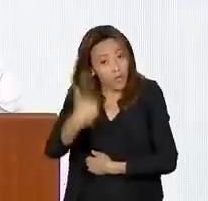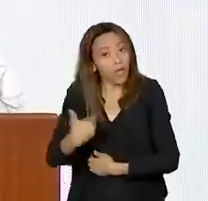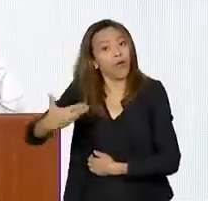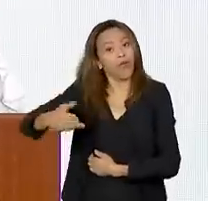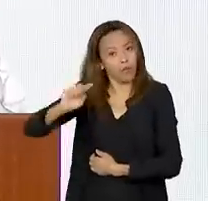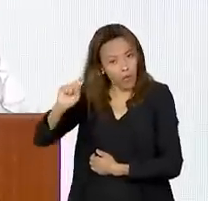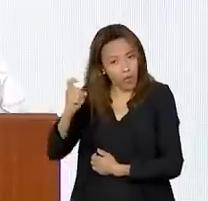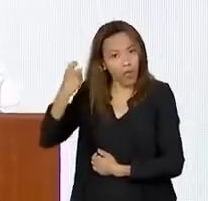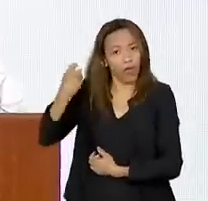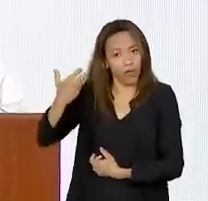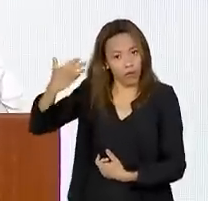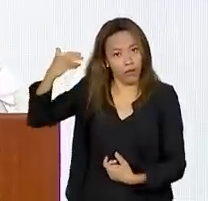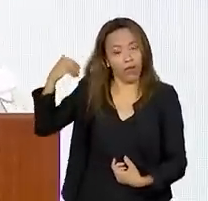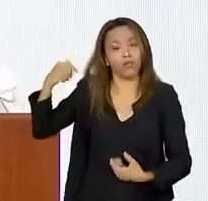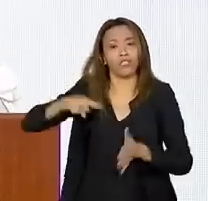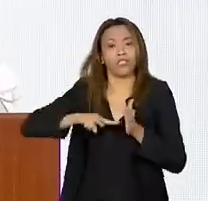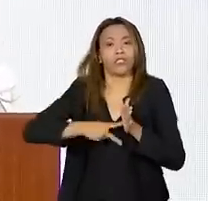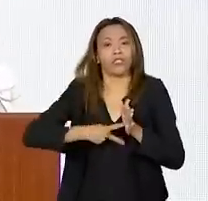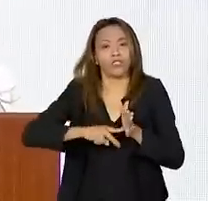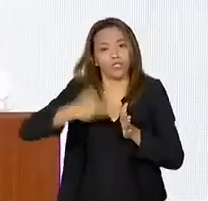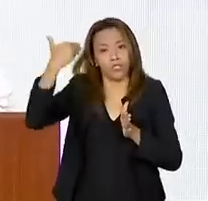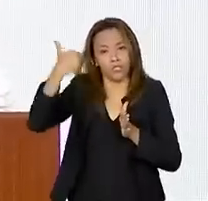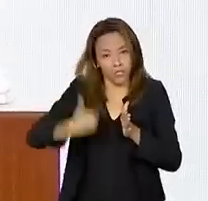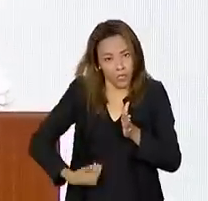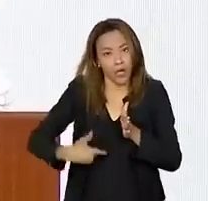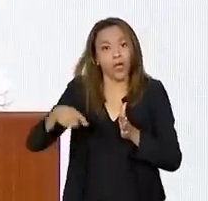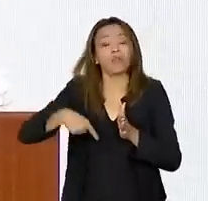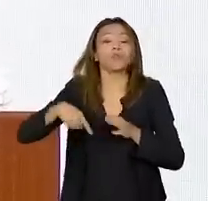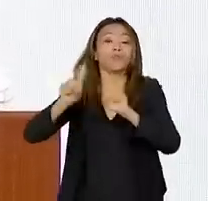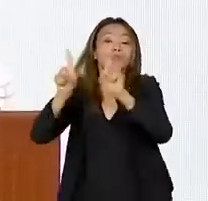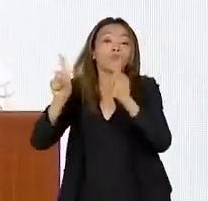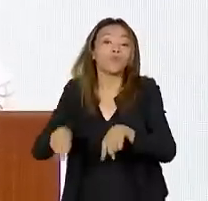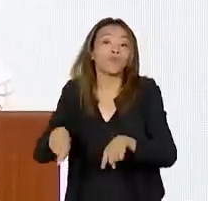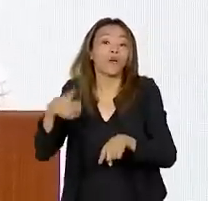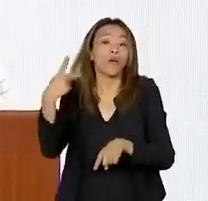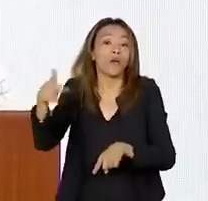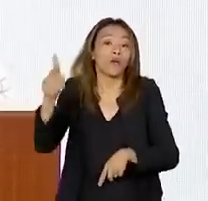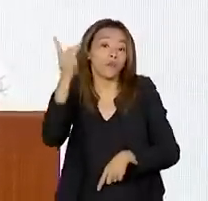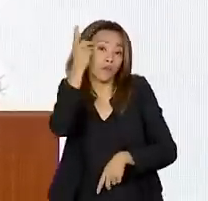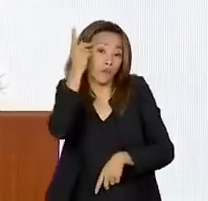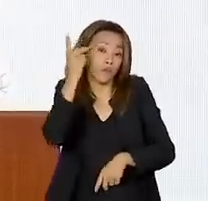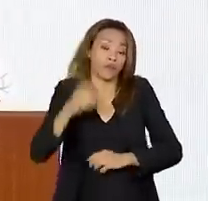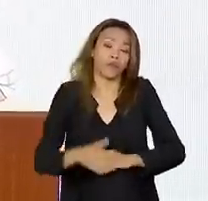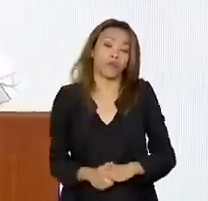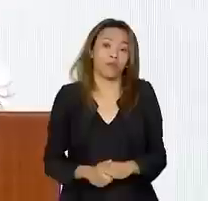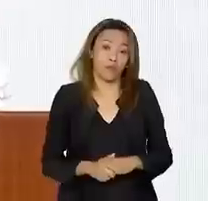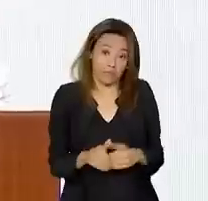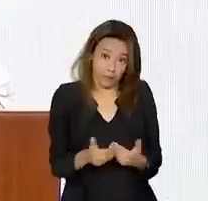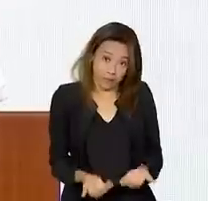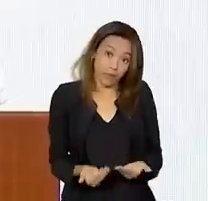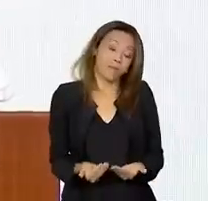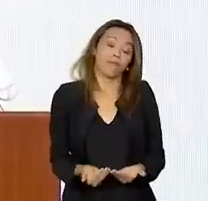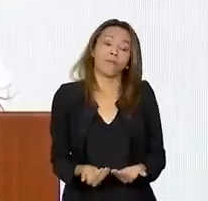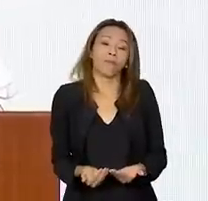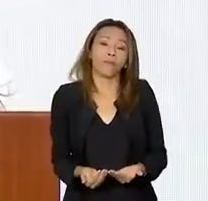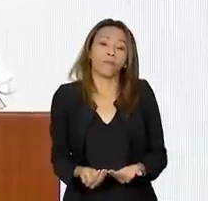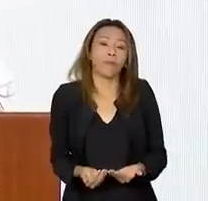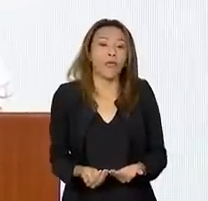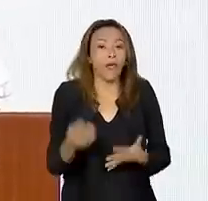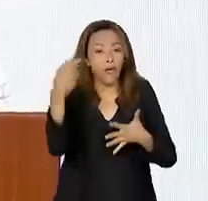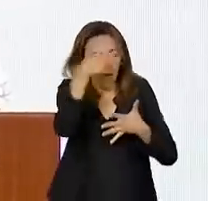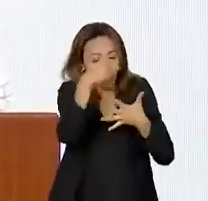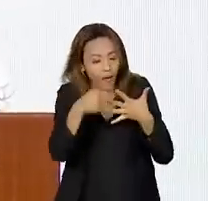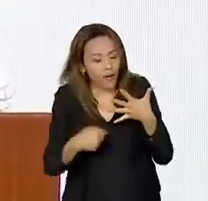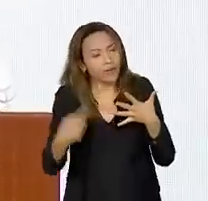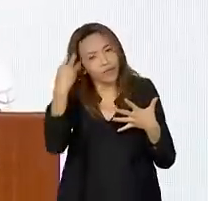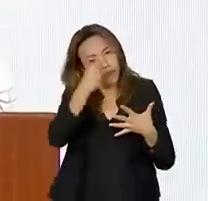sindicalista dos funcionários públicos de São Paulo. Então, é esse embasamento